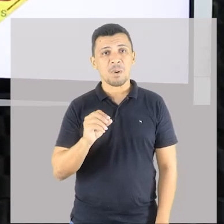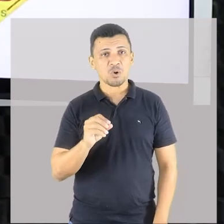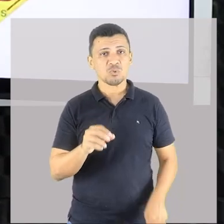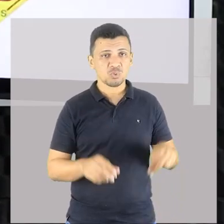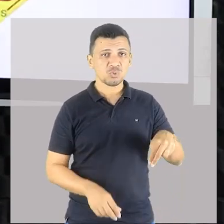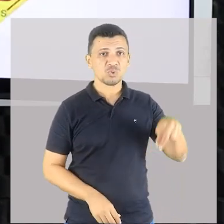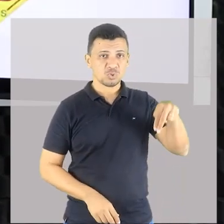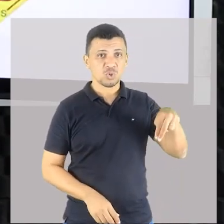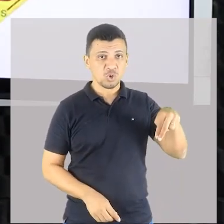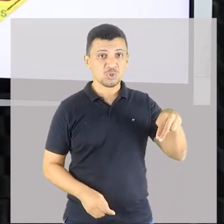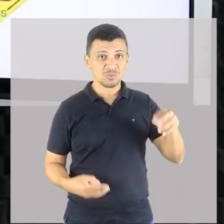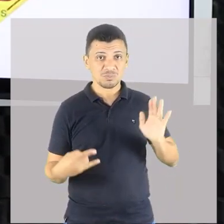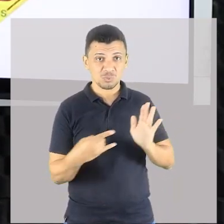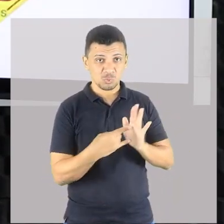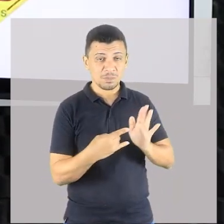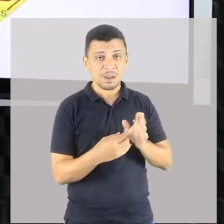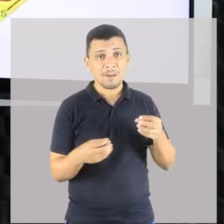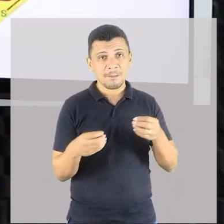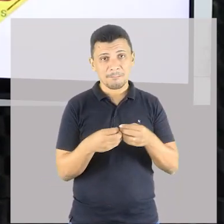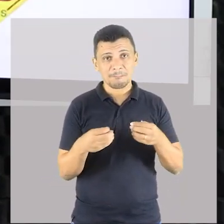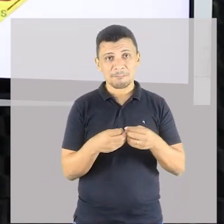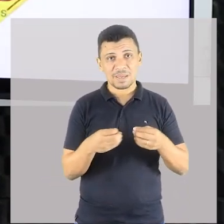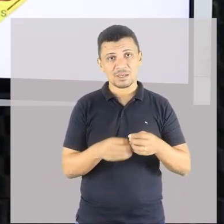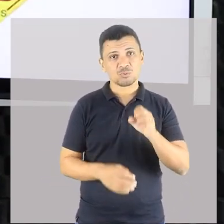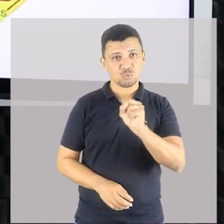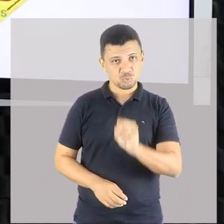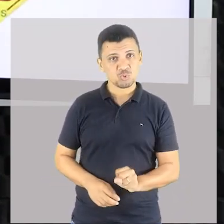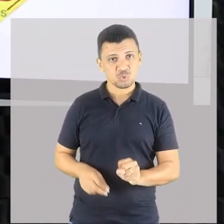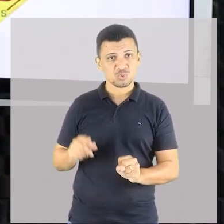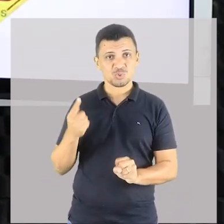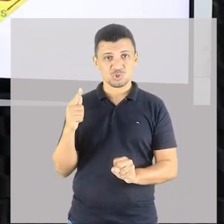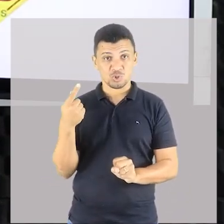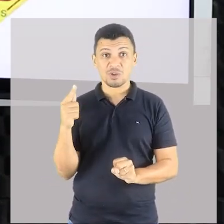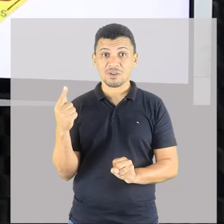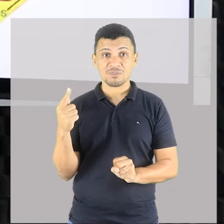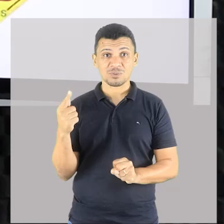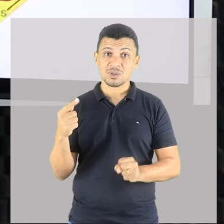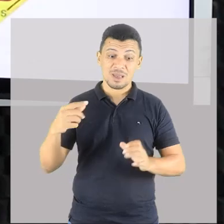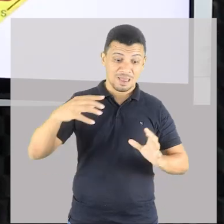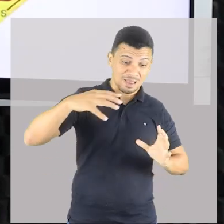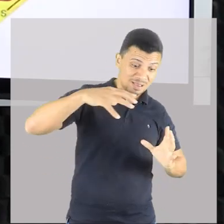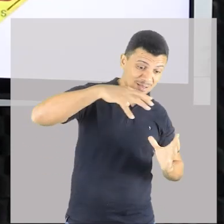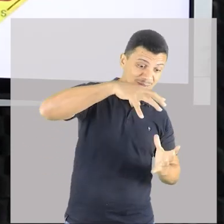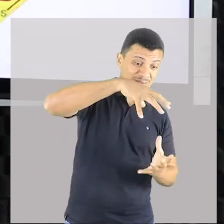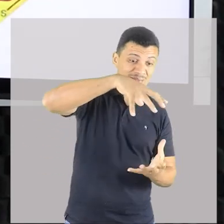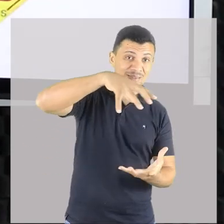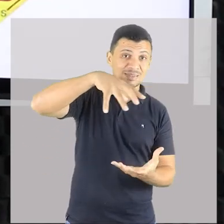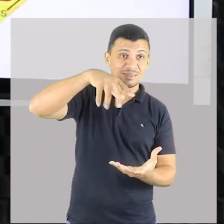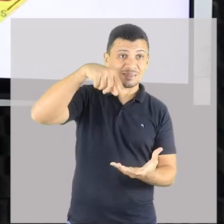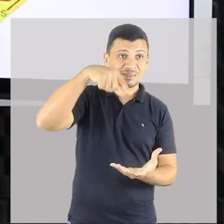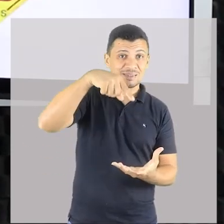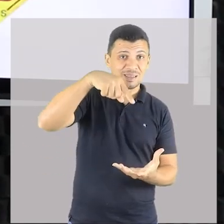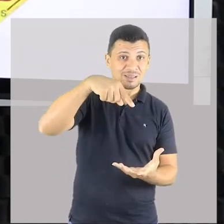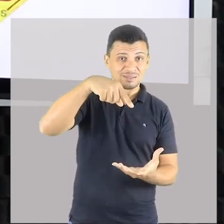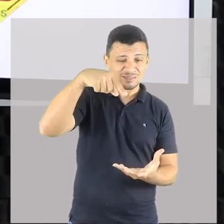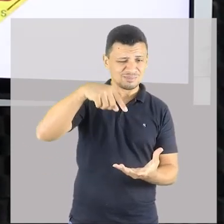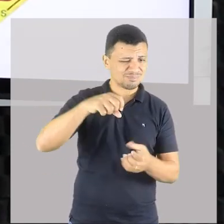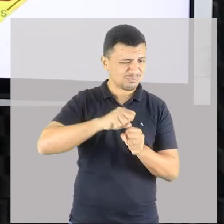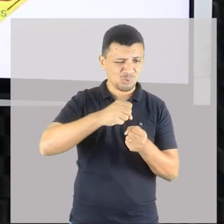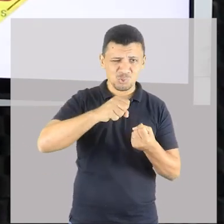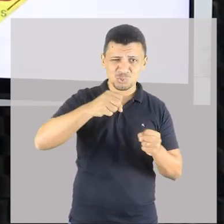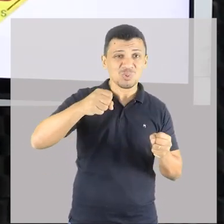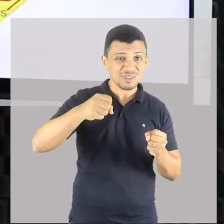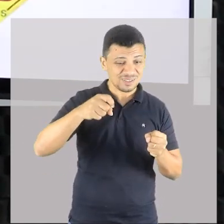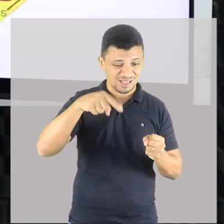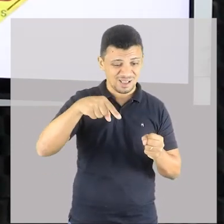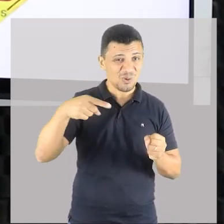do polo sul geográfico. Então a Terra é um ímãzão gigantesco, um pouquinho inclinado assim, onde aqui em